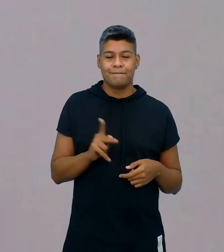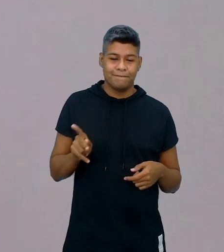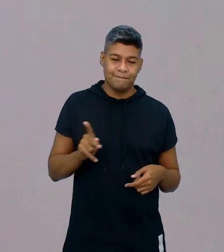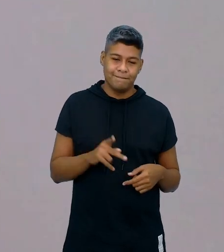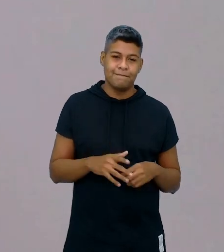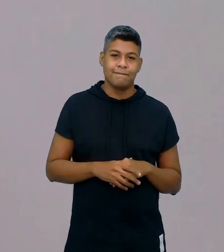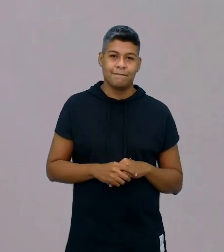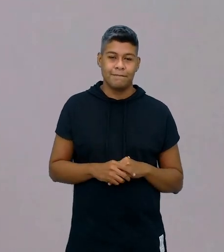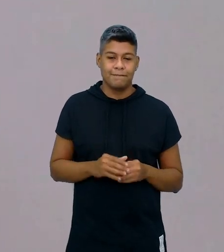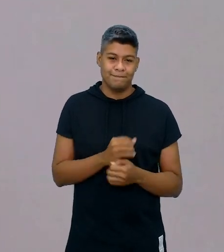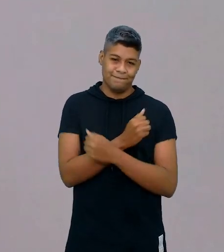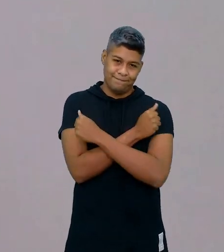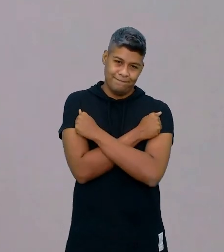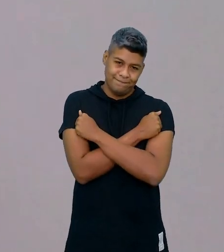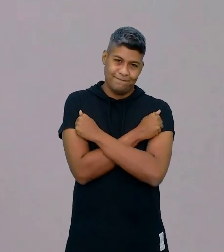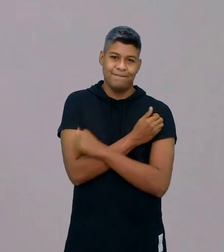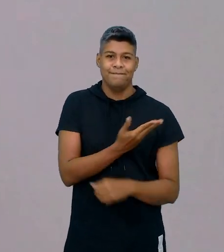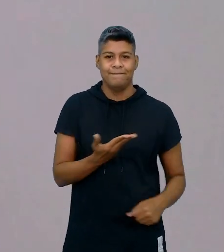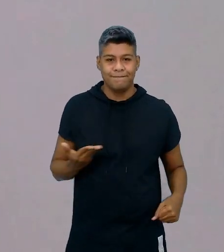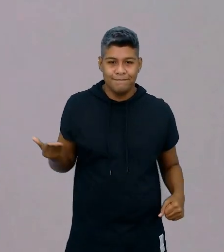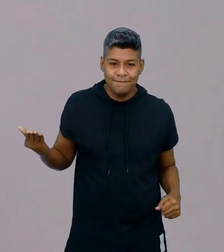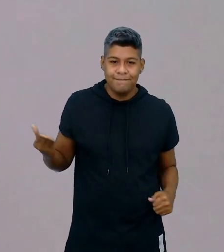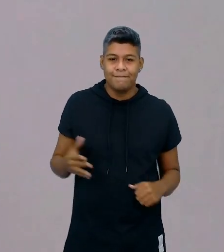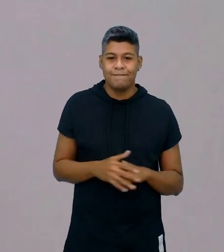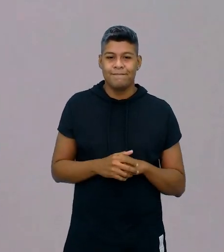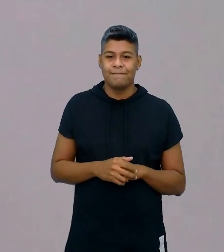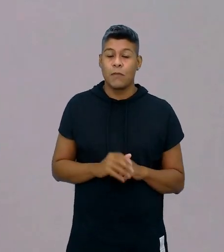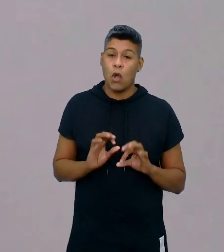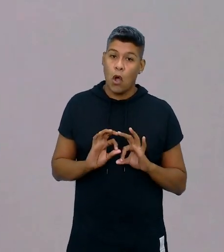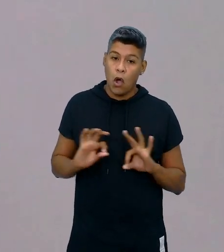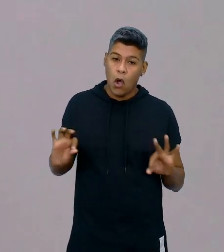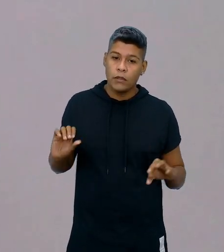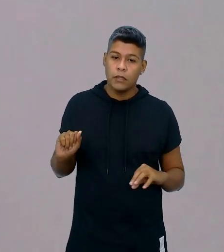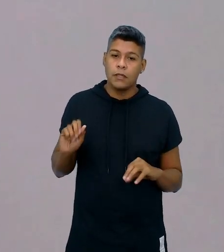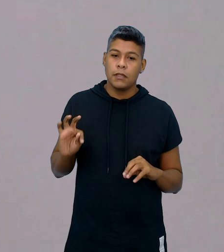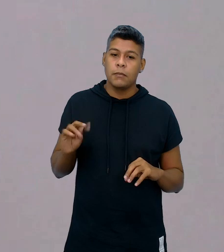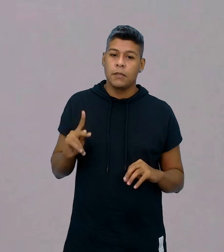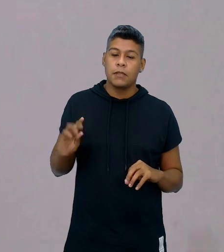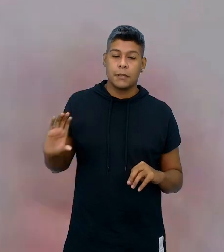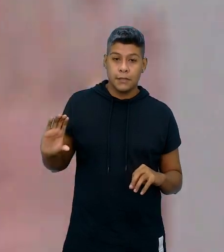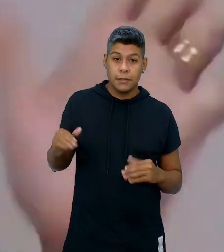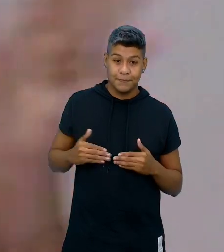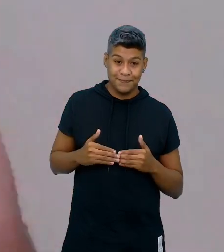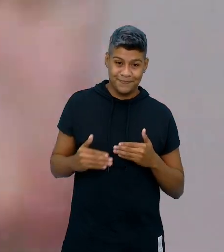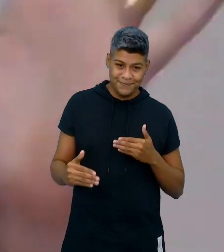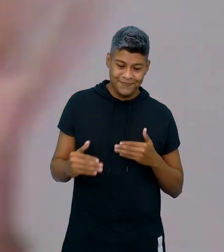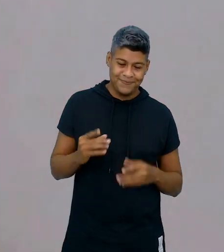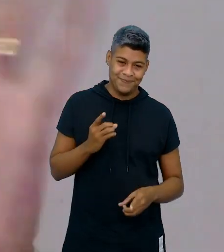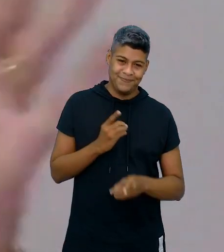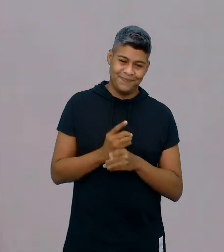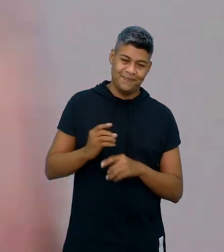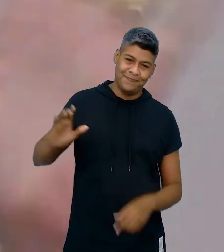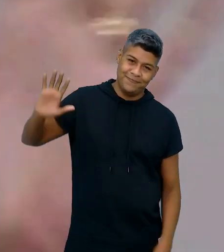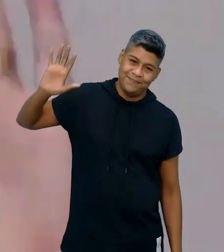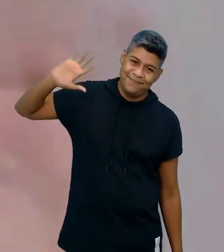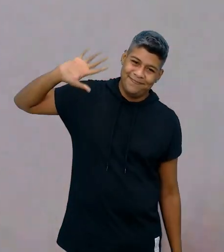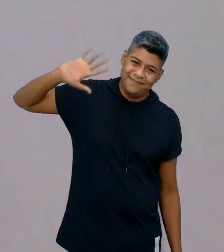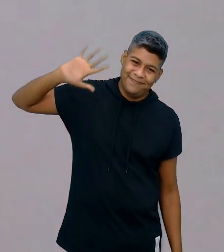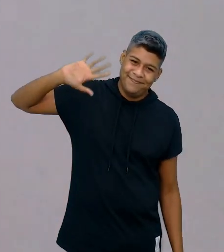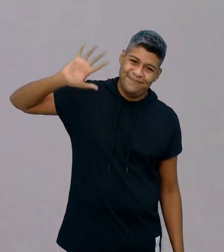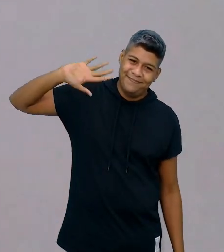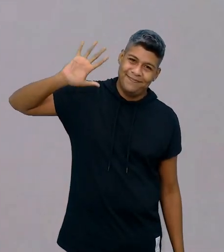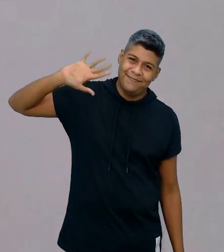professores, um forte abraço a todos, um excelente ATPC e até a próxima.